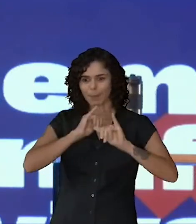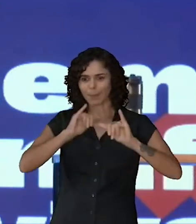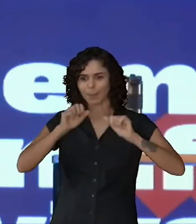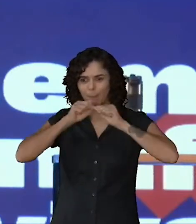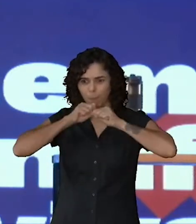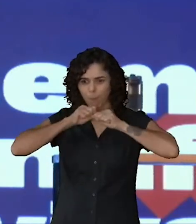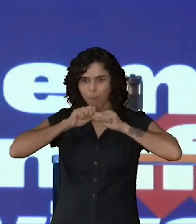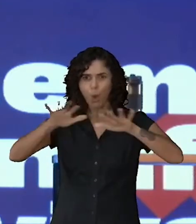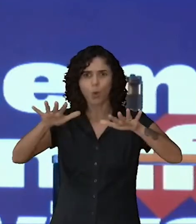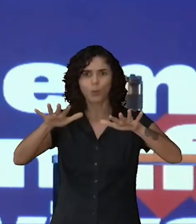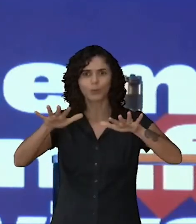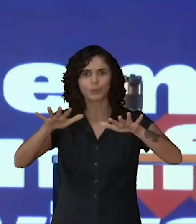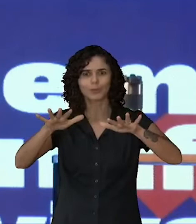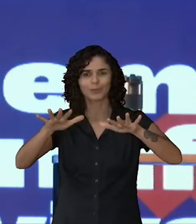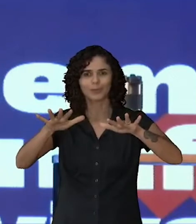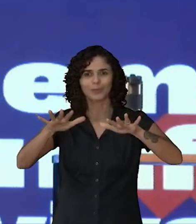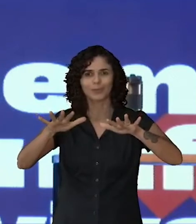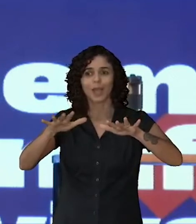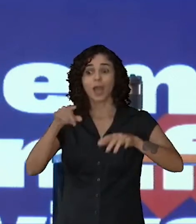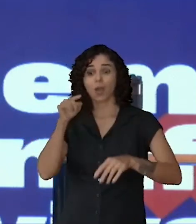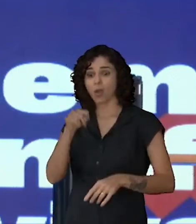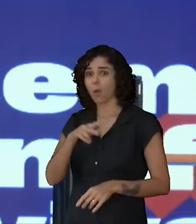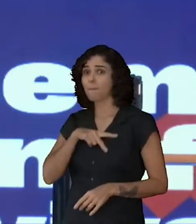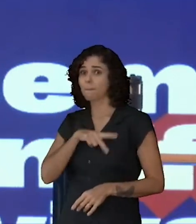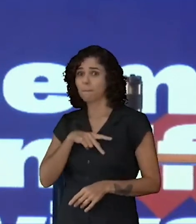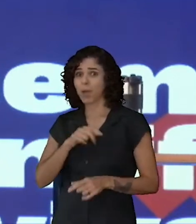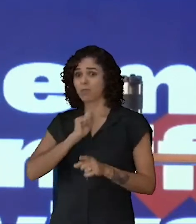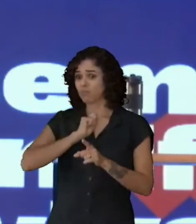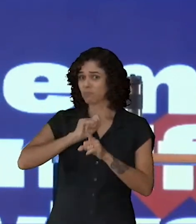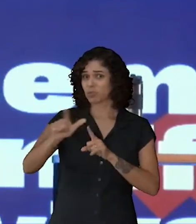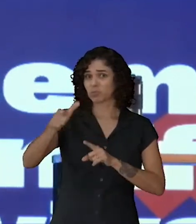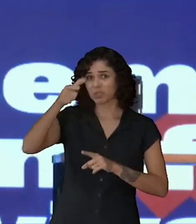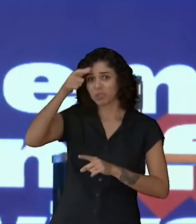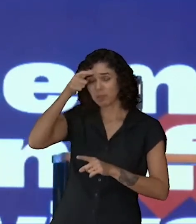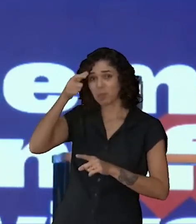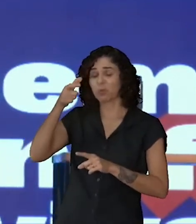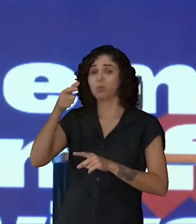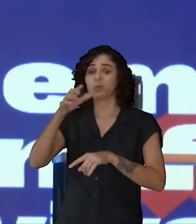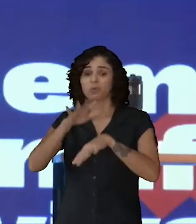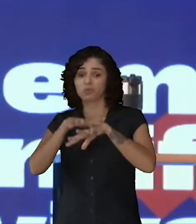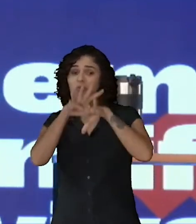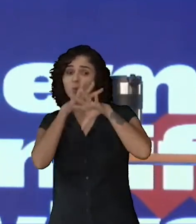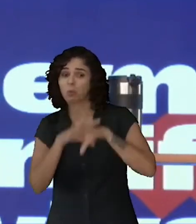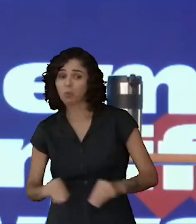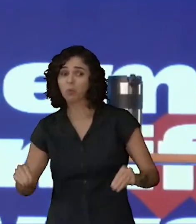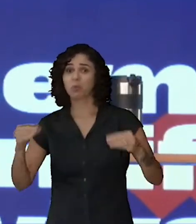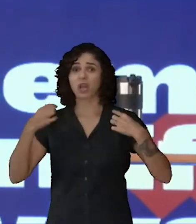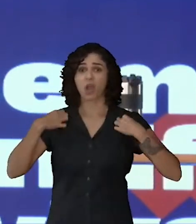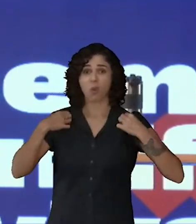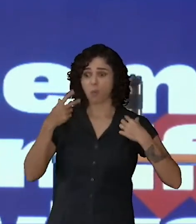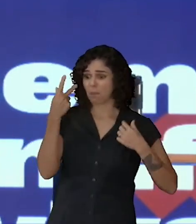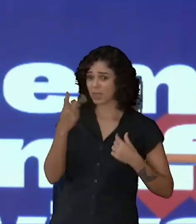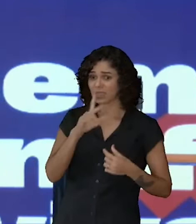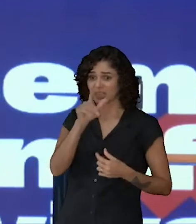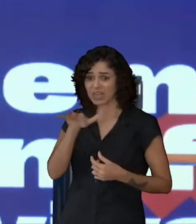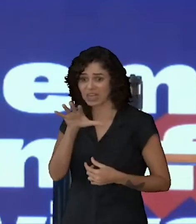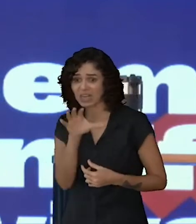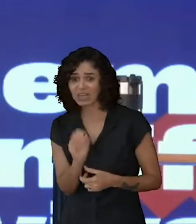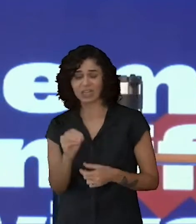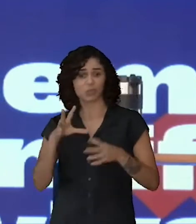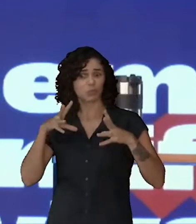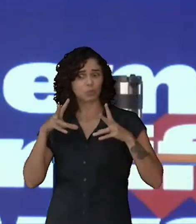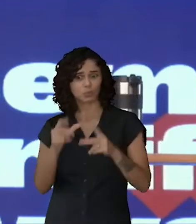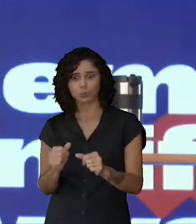notícia? Paulo expulsa demônios, Paulo cura, até o lenço, os aventais que ele usa